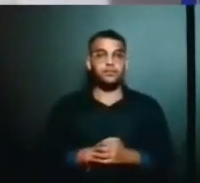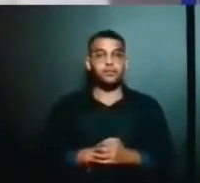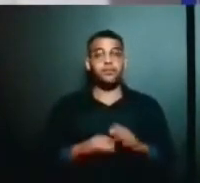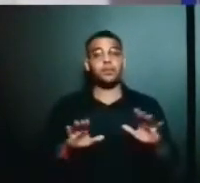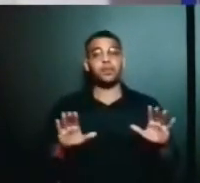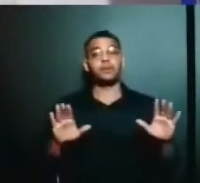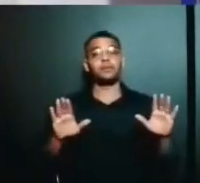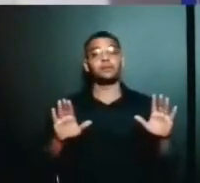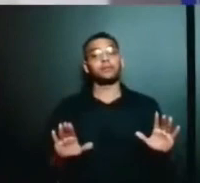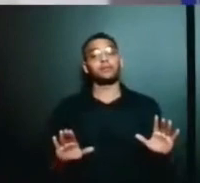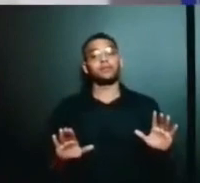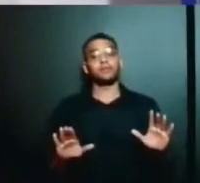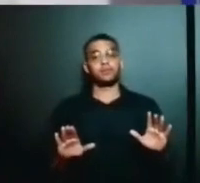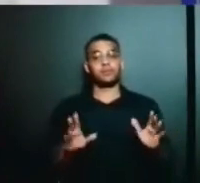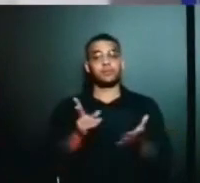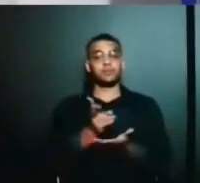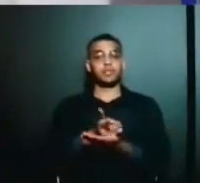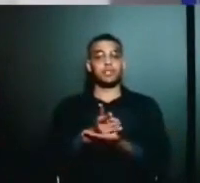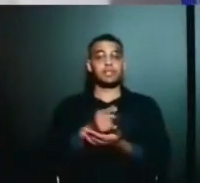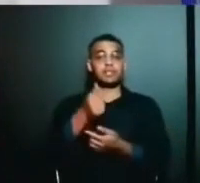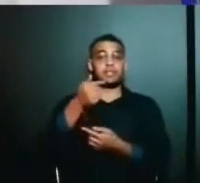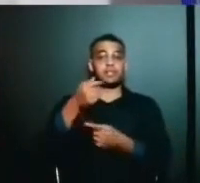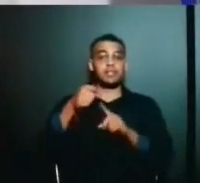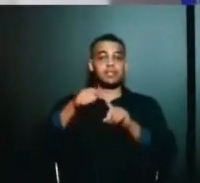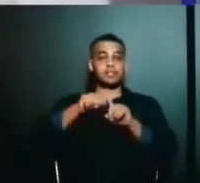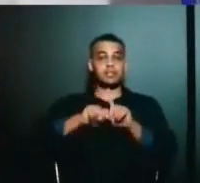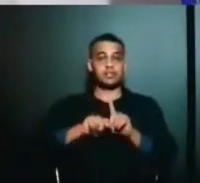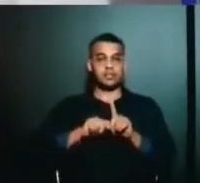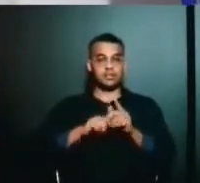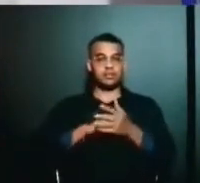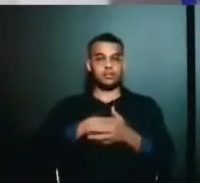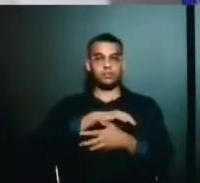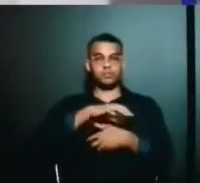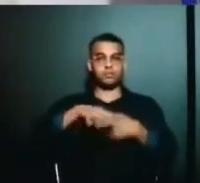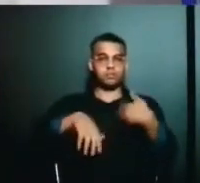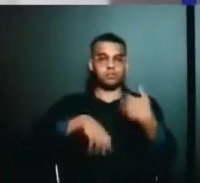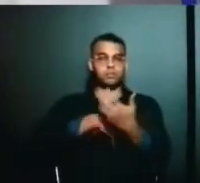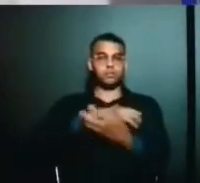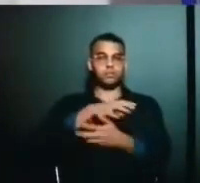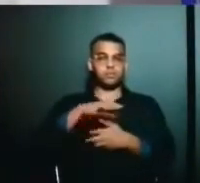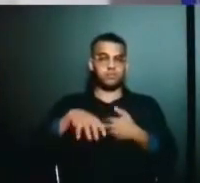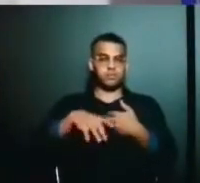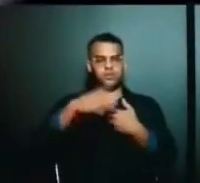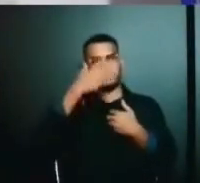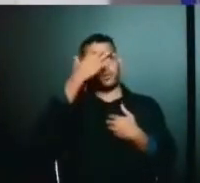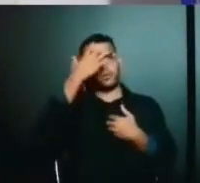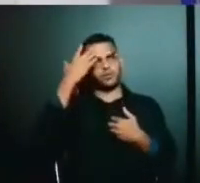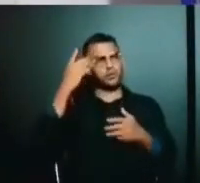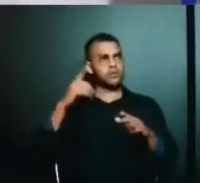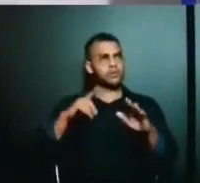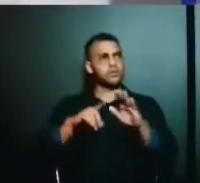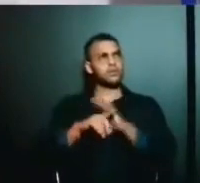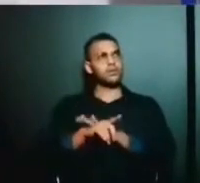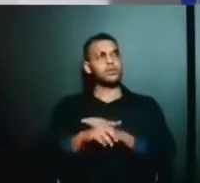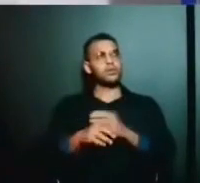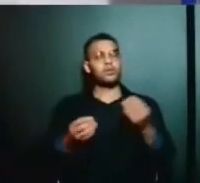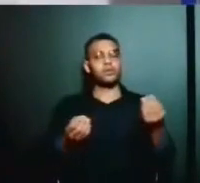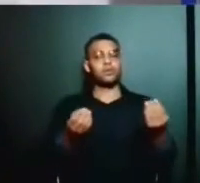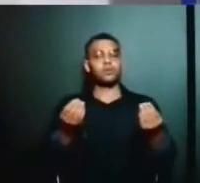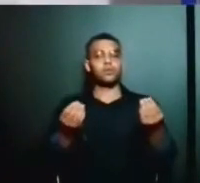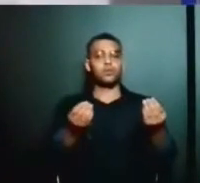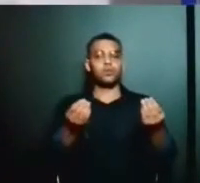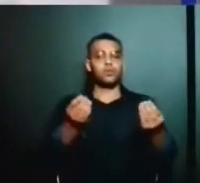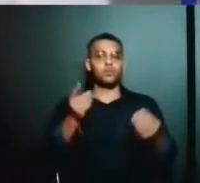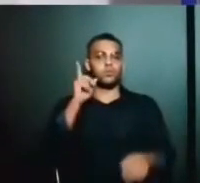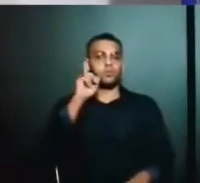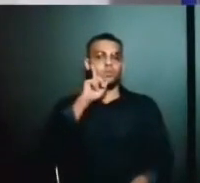mesmo dentro de 7 meses de caos, as pessoas perguntam como a América, como os